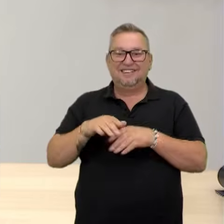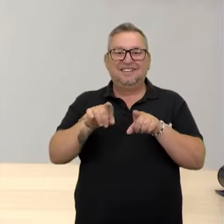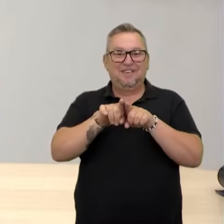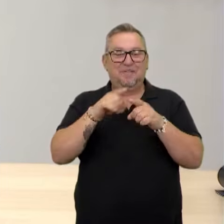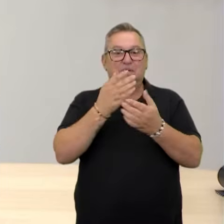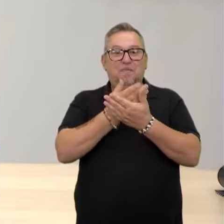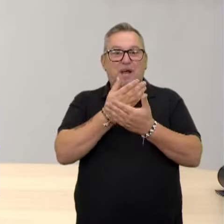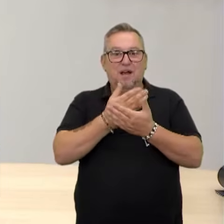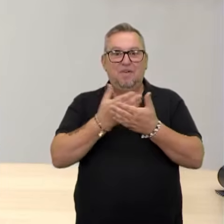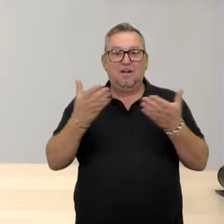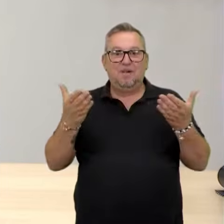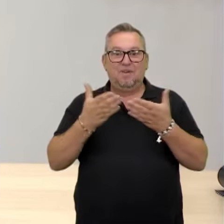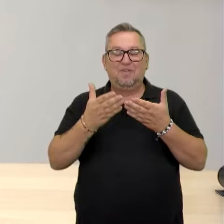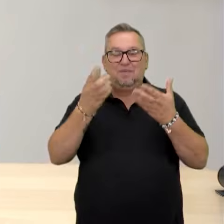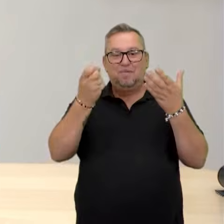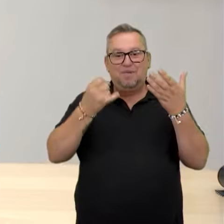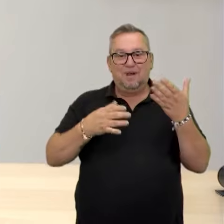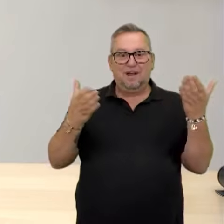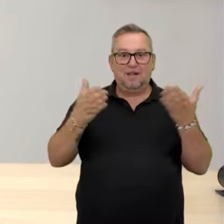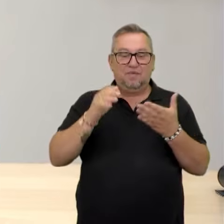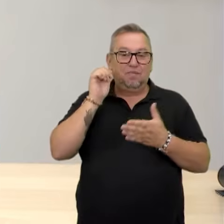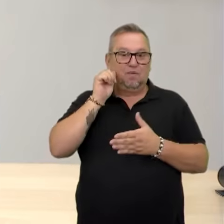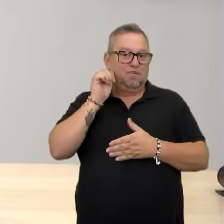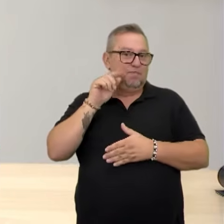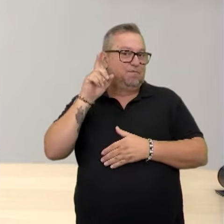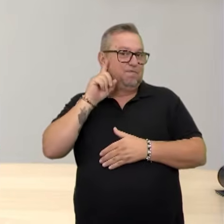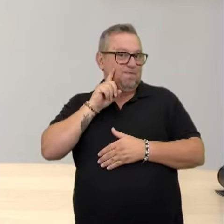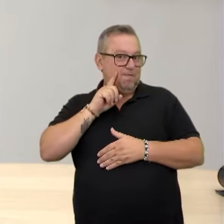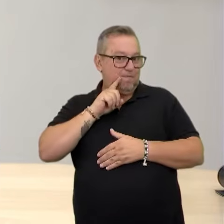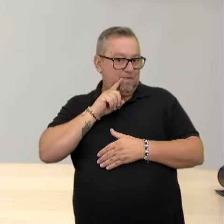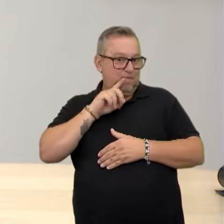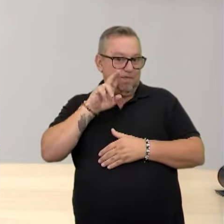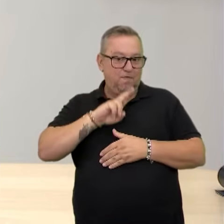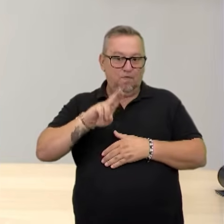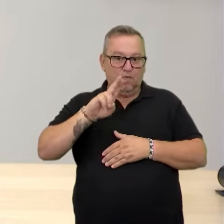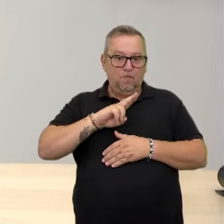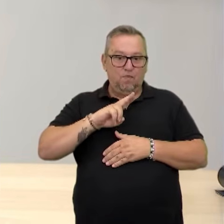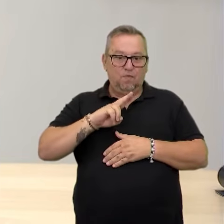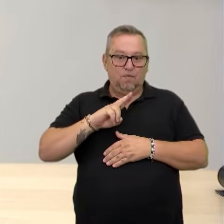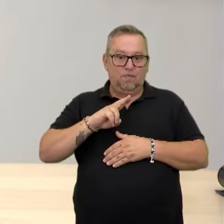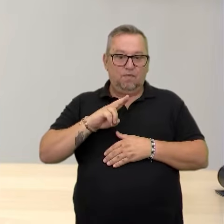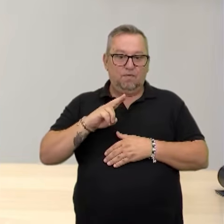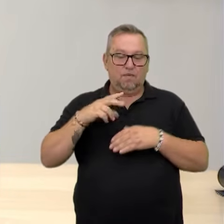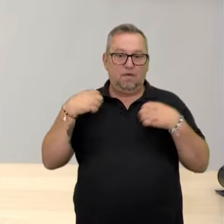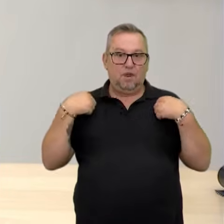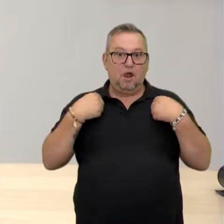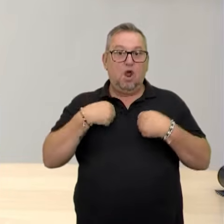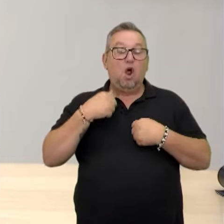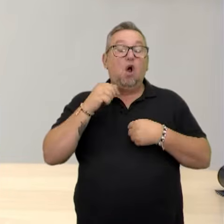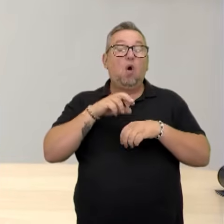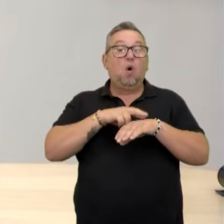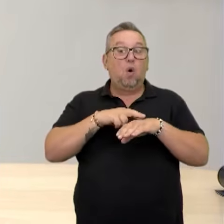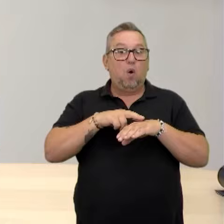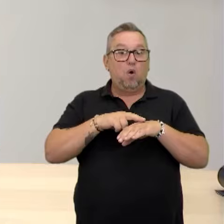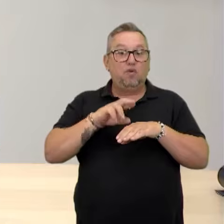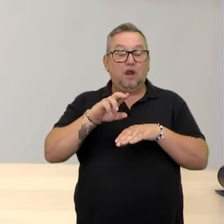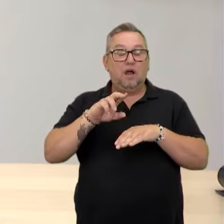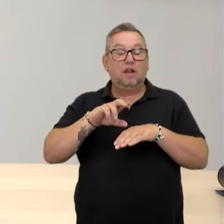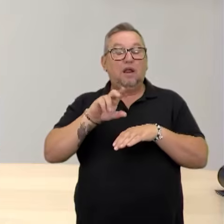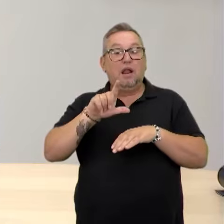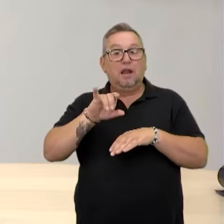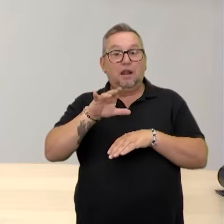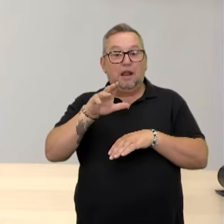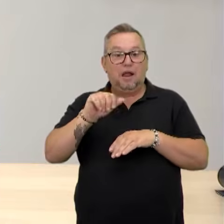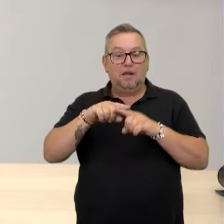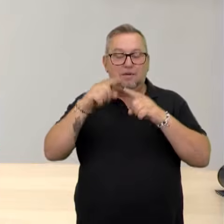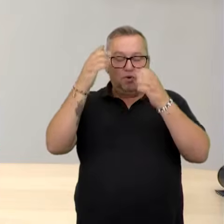fazer uma audiodescrição rápida aqui. Eu sou uma mulher parda, estou vestida de blusa roxa e lilás, tenho um cabelo